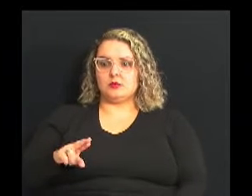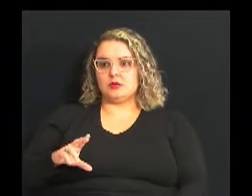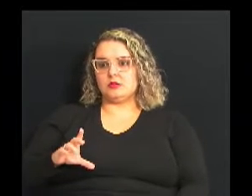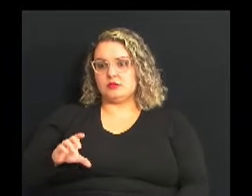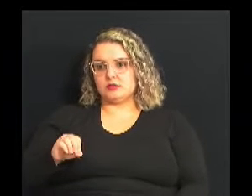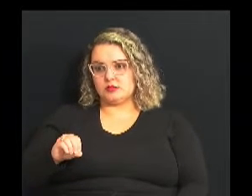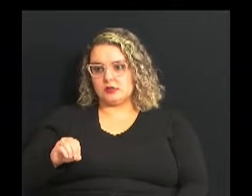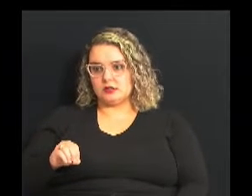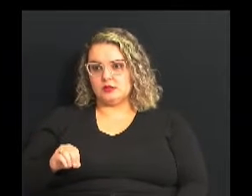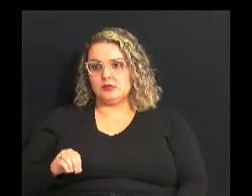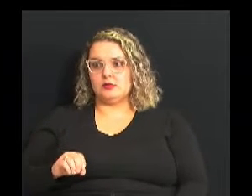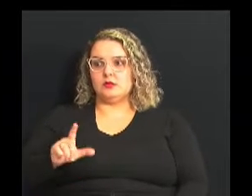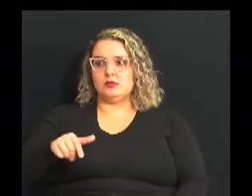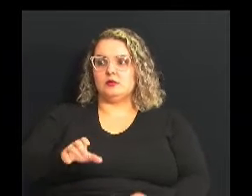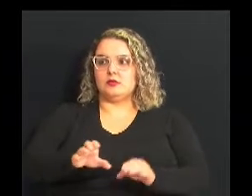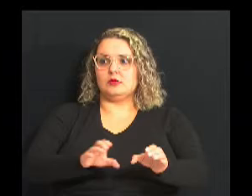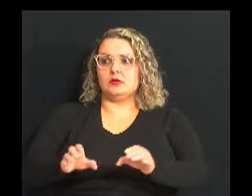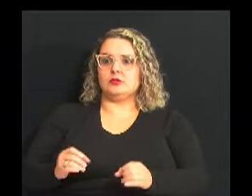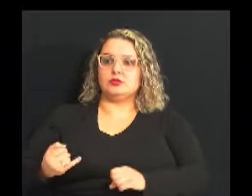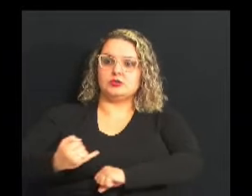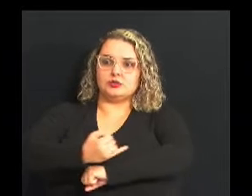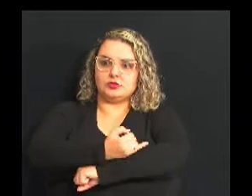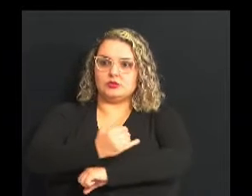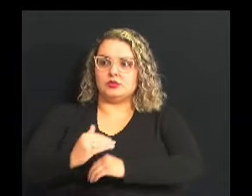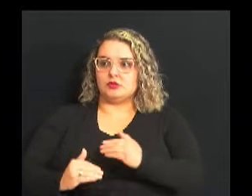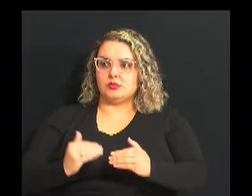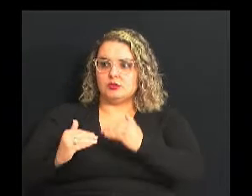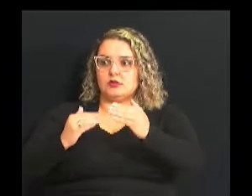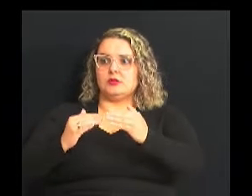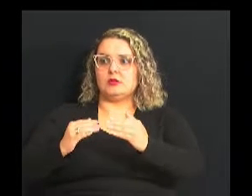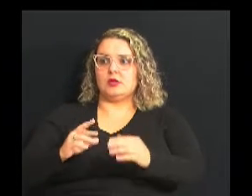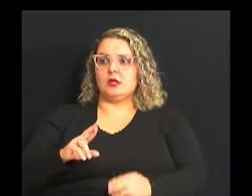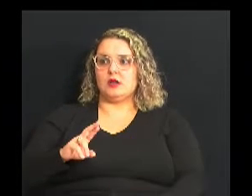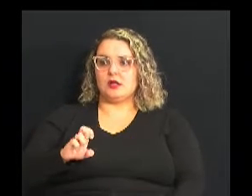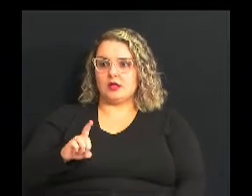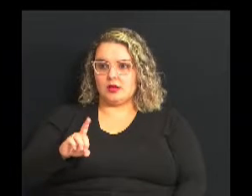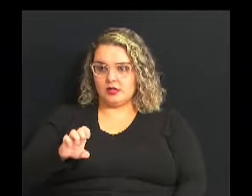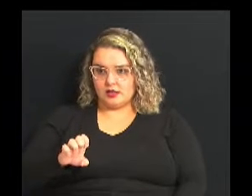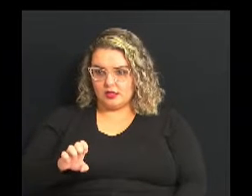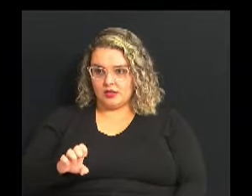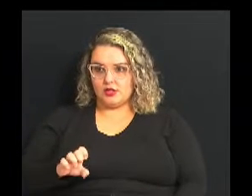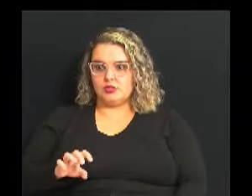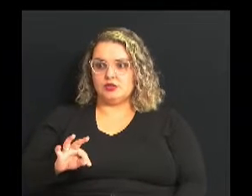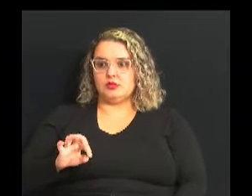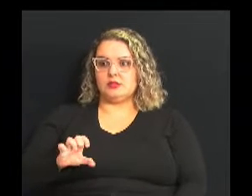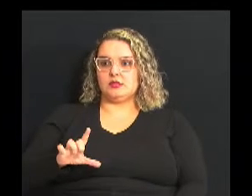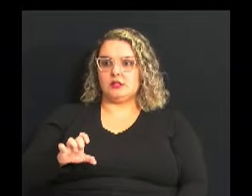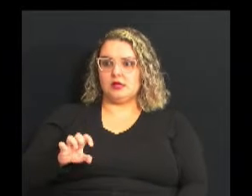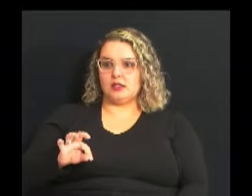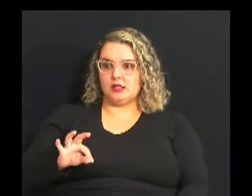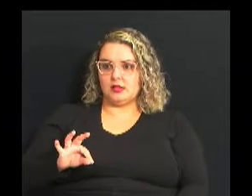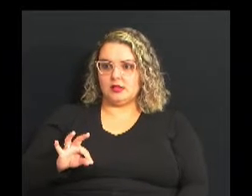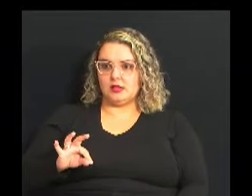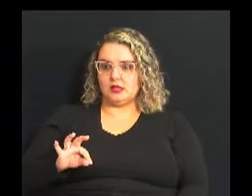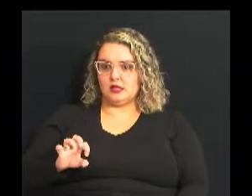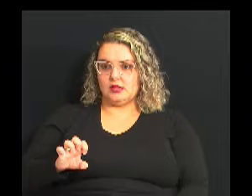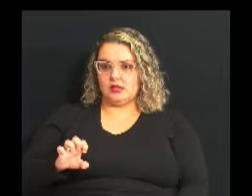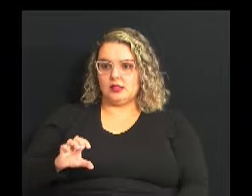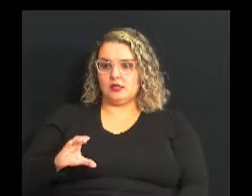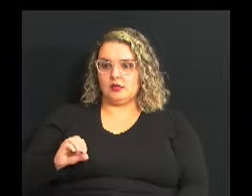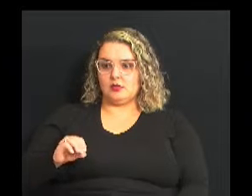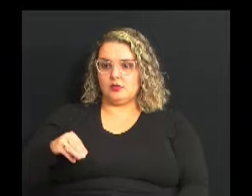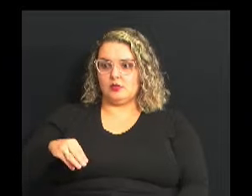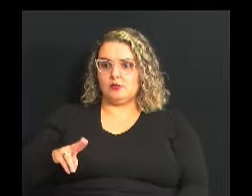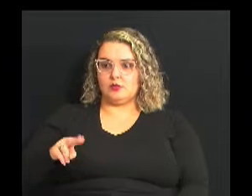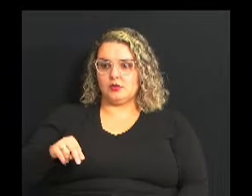A coordenadoria de infraestrutura, redes e telecomunicações, do Marcelo Miranda. Né? E a coordenadoria de sistemas de